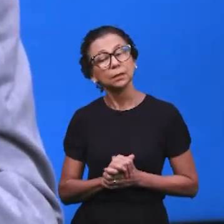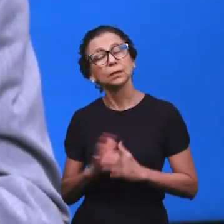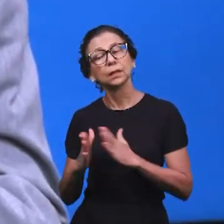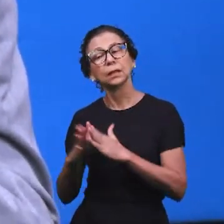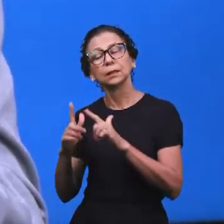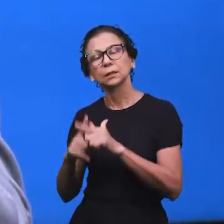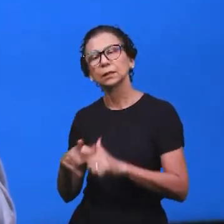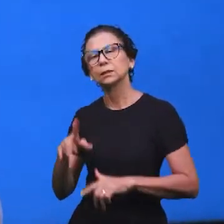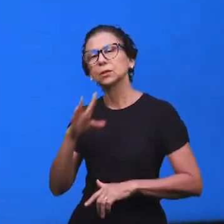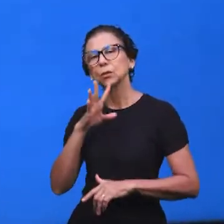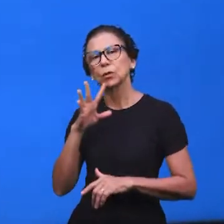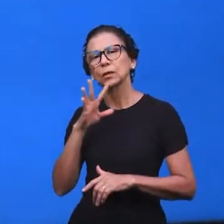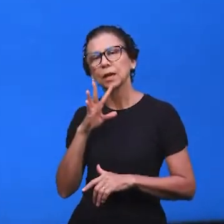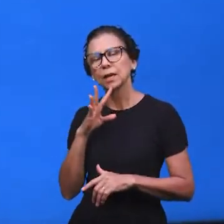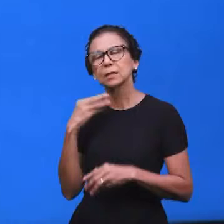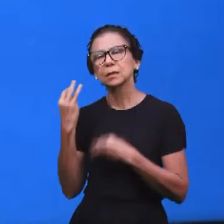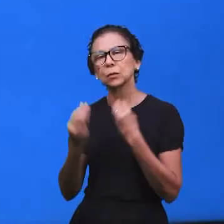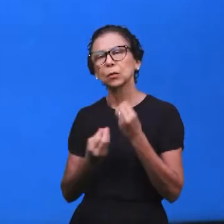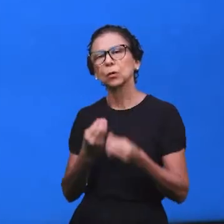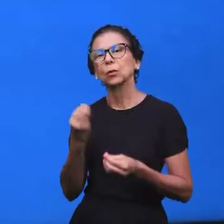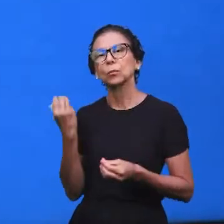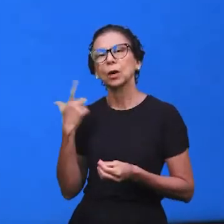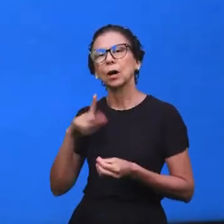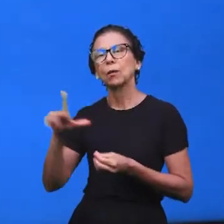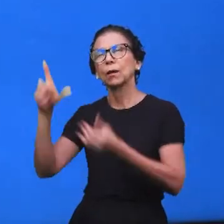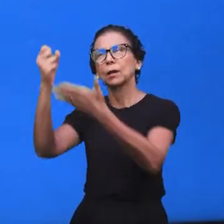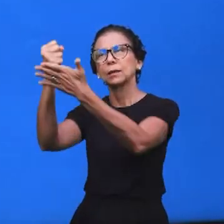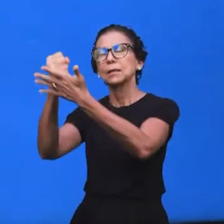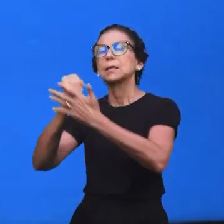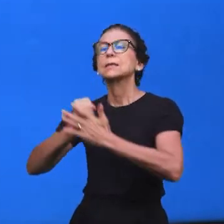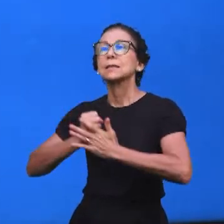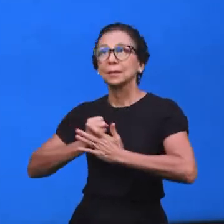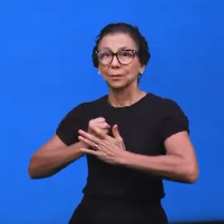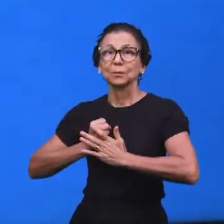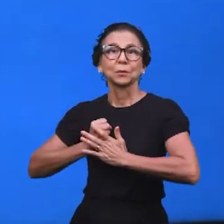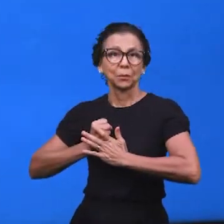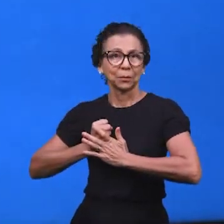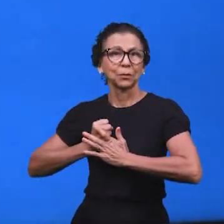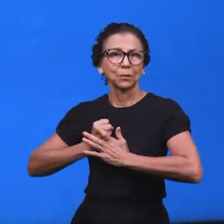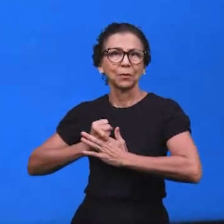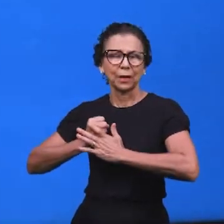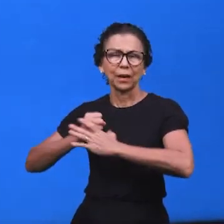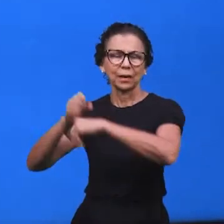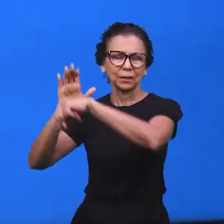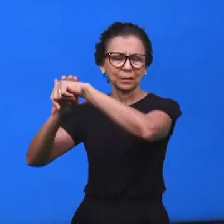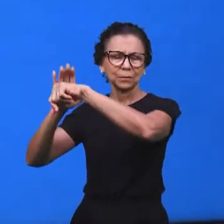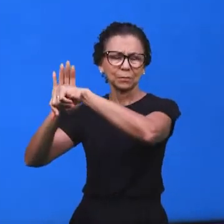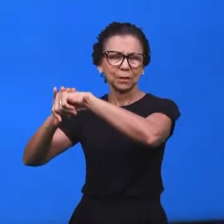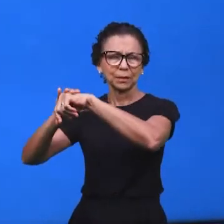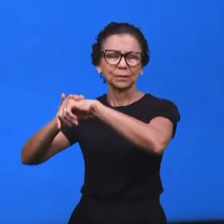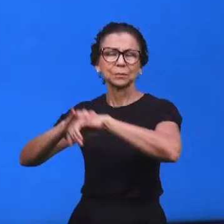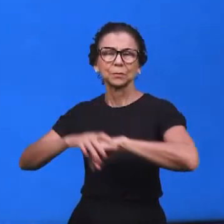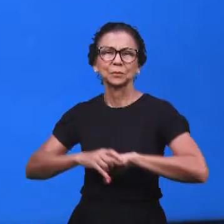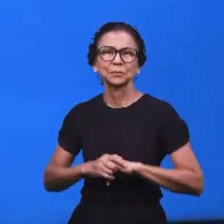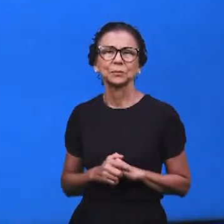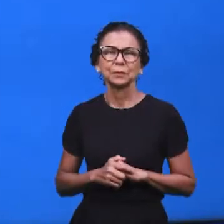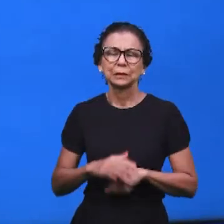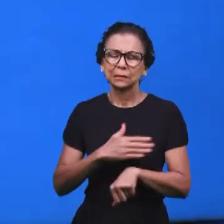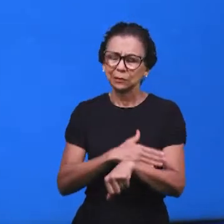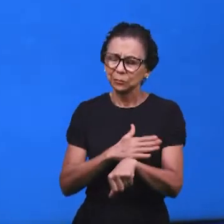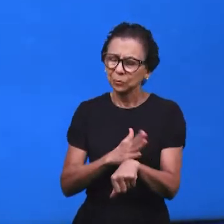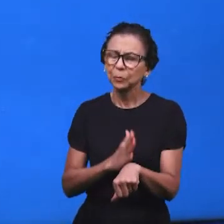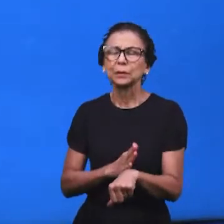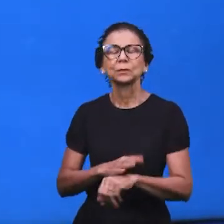Naturalmente, nós sabemos muito bem que nós seremos socorridos, pelo Senhor, o Senhor nosso Deus, em todos